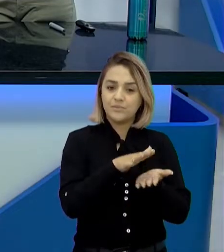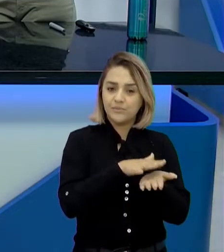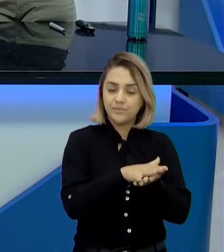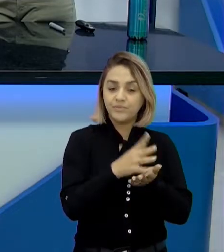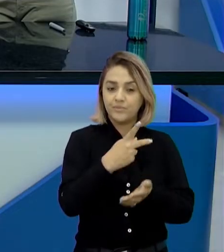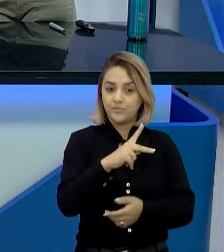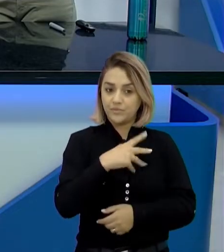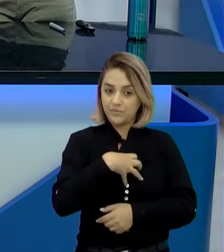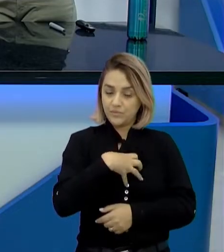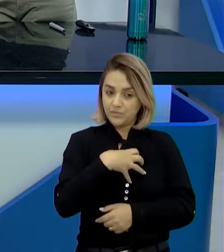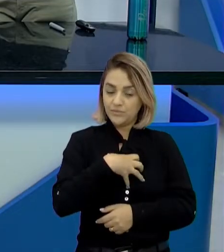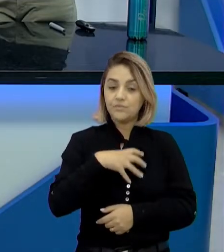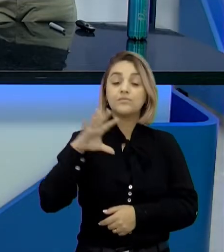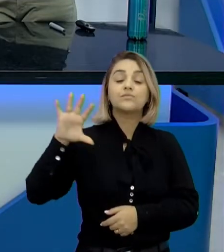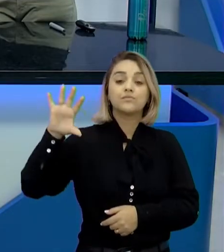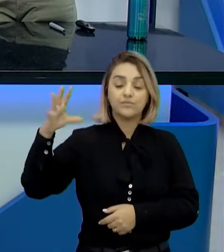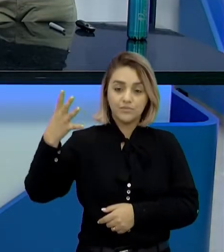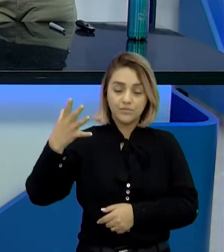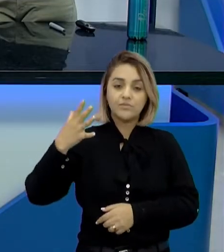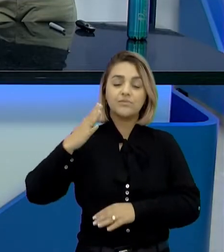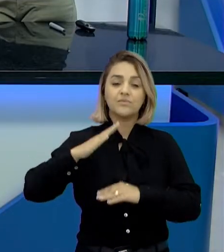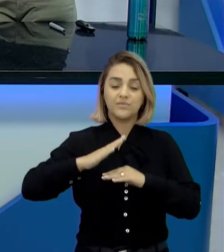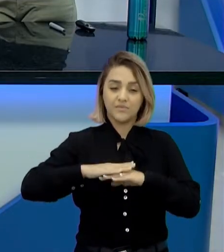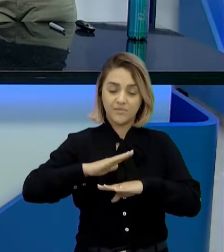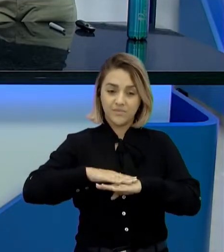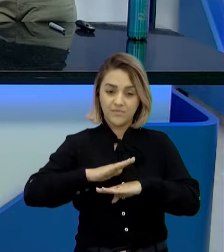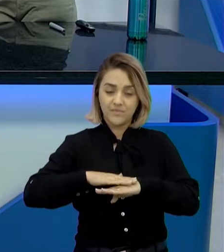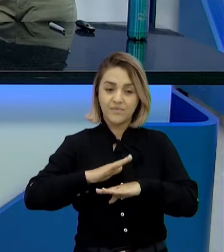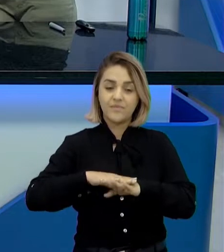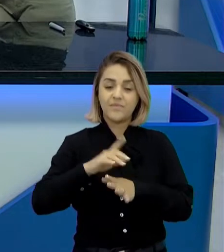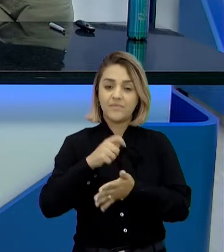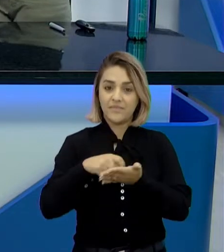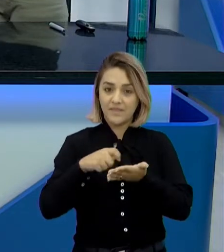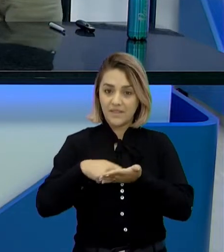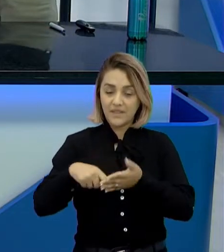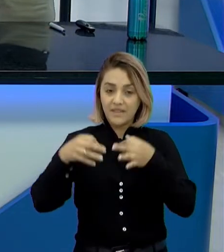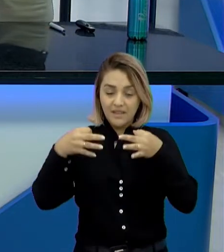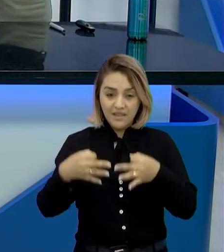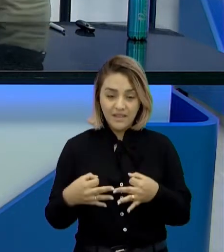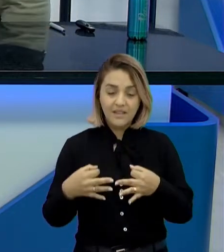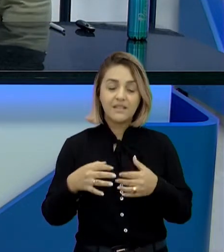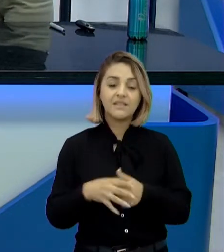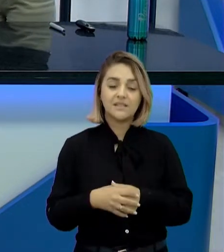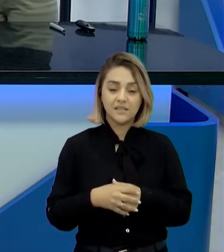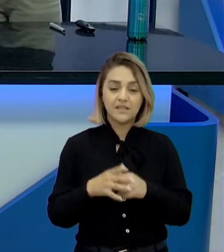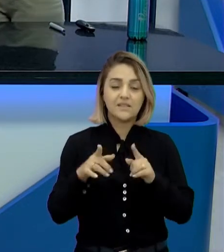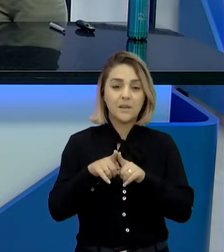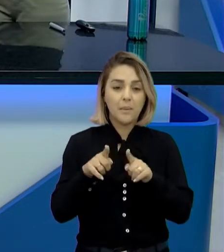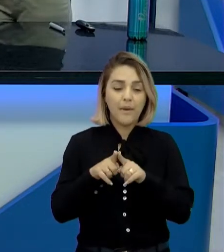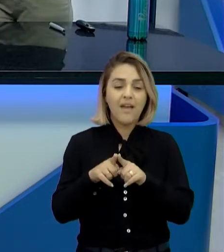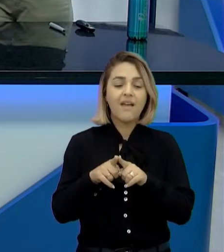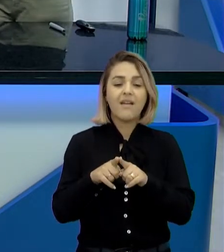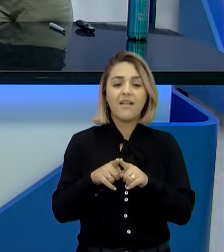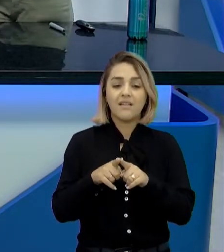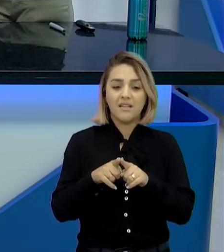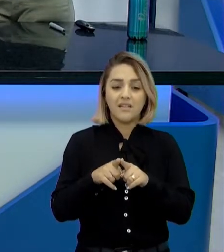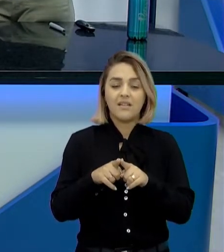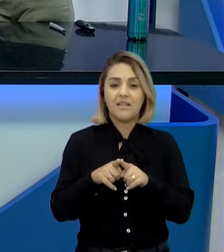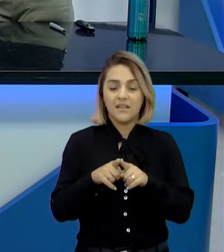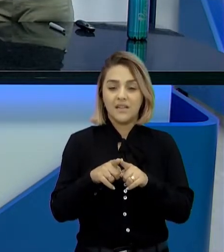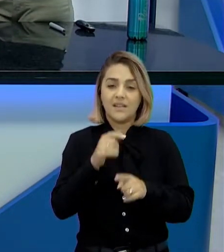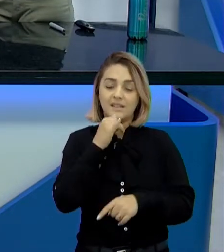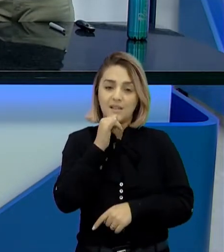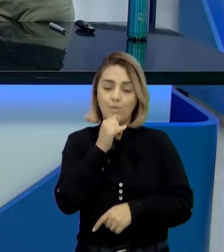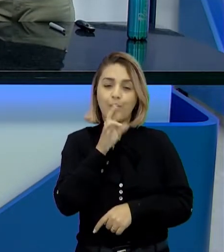da forma como aconteceu, né? Fazendo uma transcrição fiel, né? Até com as paradinhas, com esse né, por exemplo, que eu